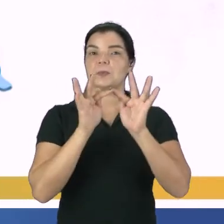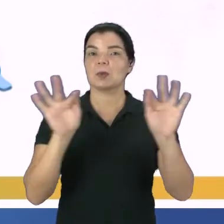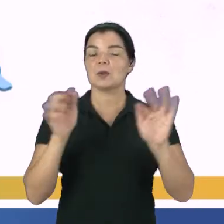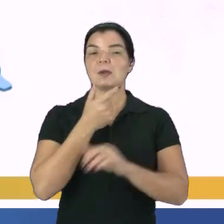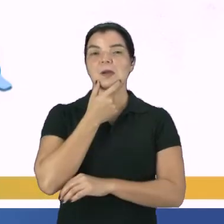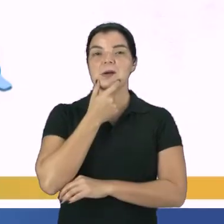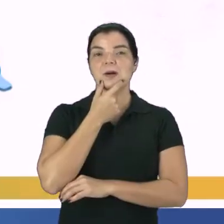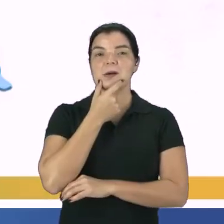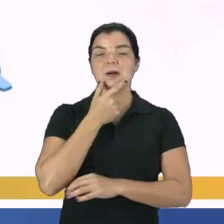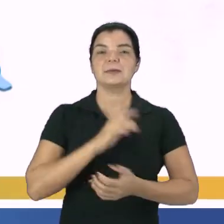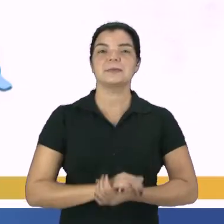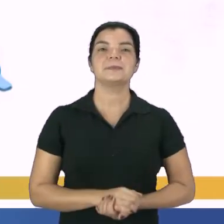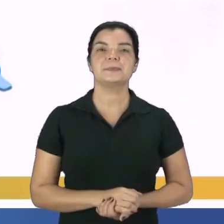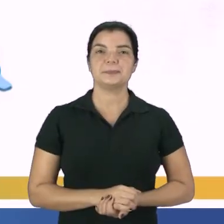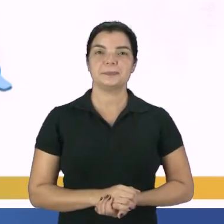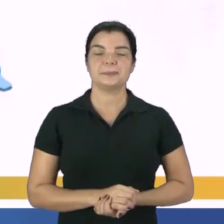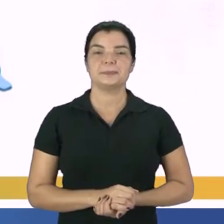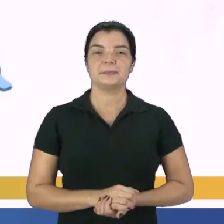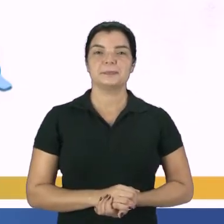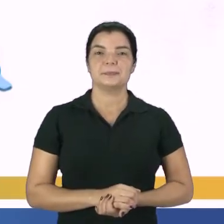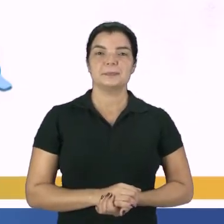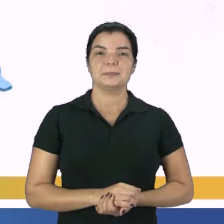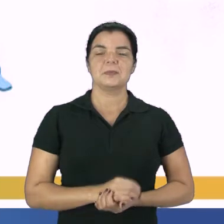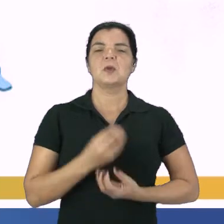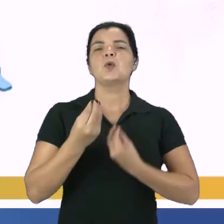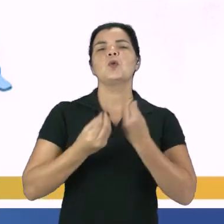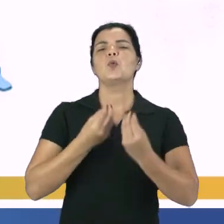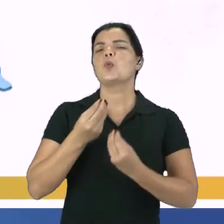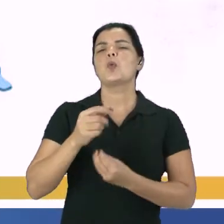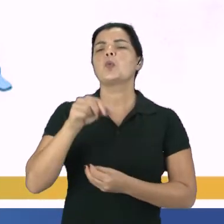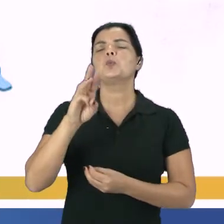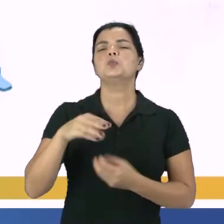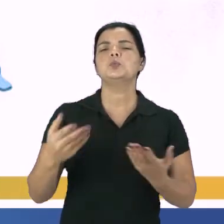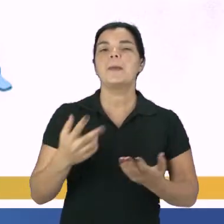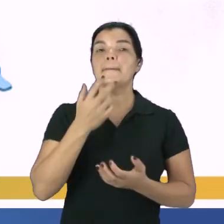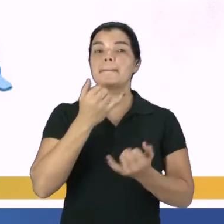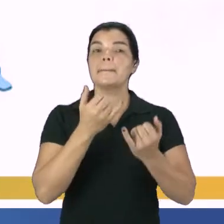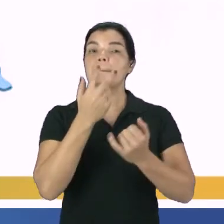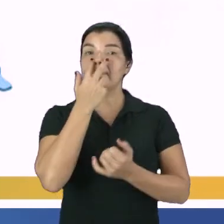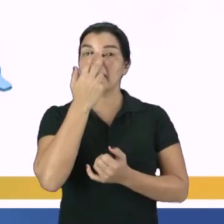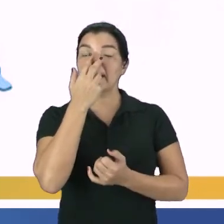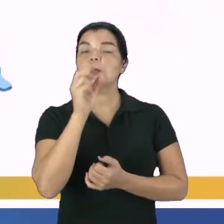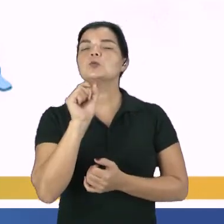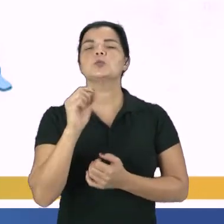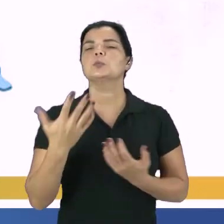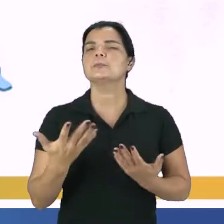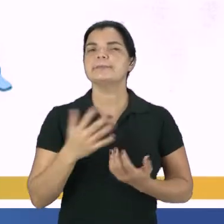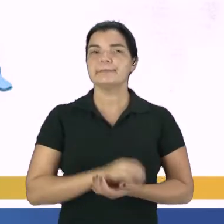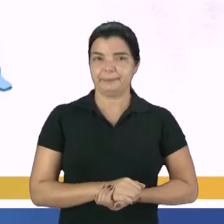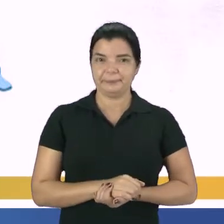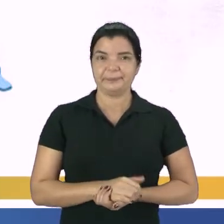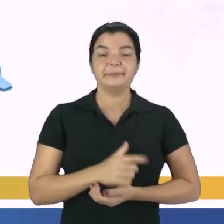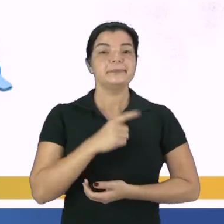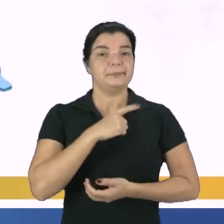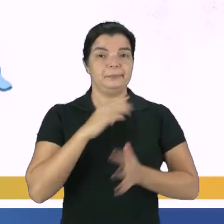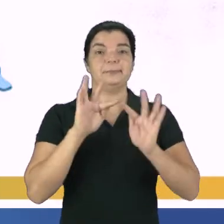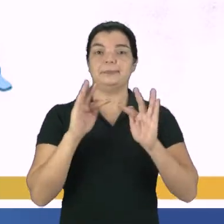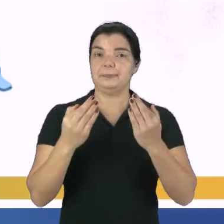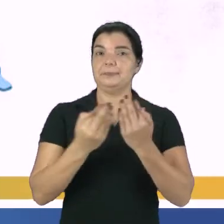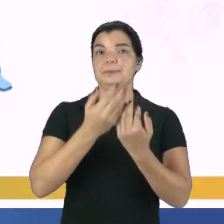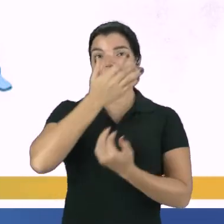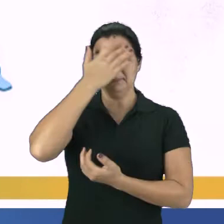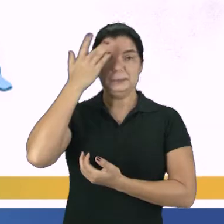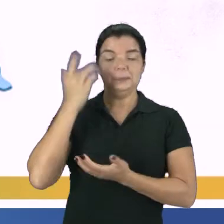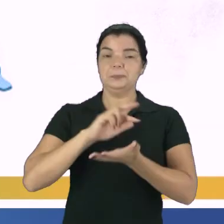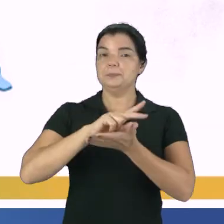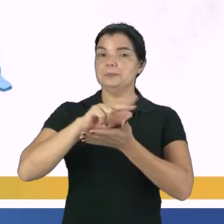look like? What do they look like? Como eles são? Como eles se parecem? Então, observem que nós temos aí nessa família pessoas das